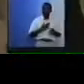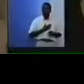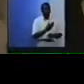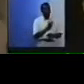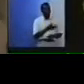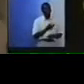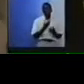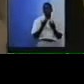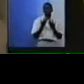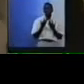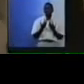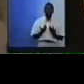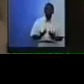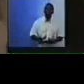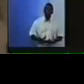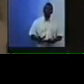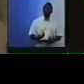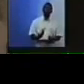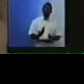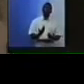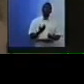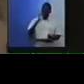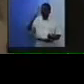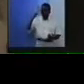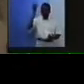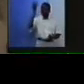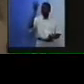meu coração cansado